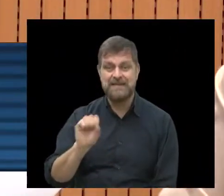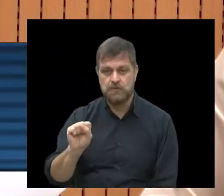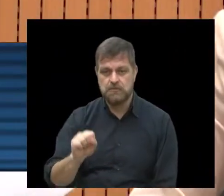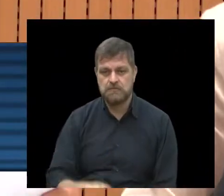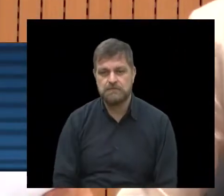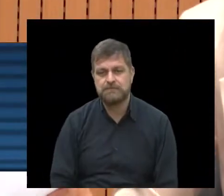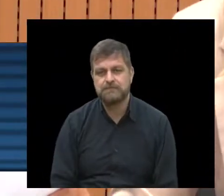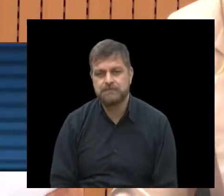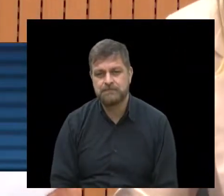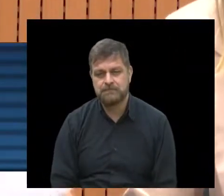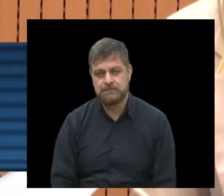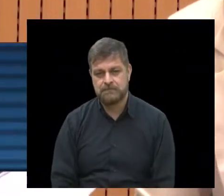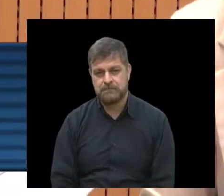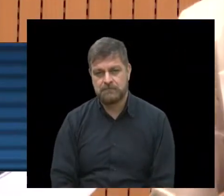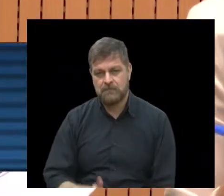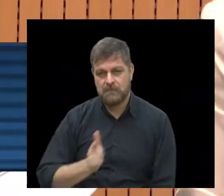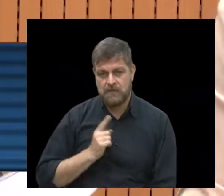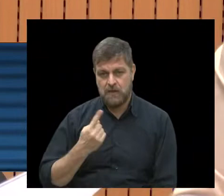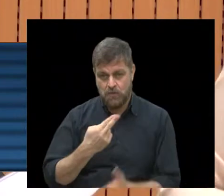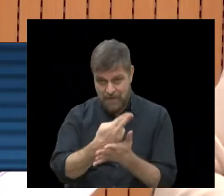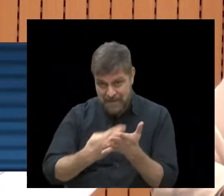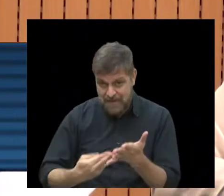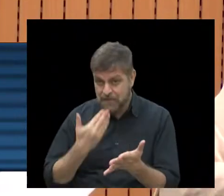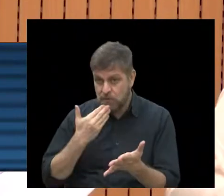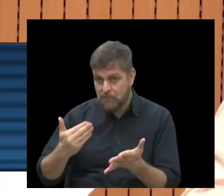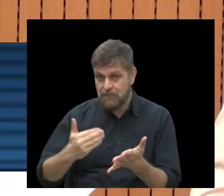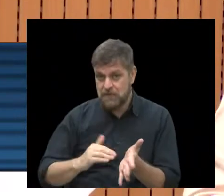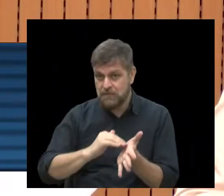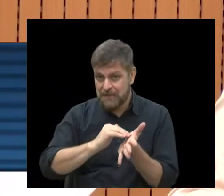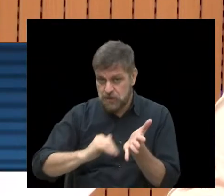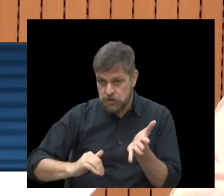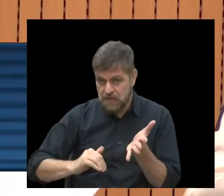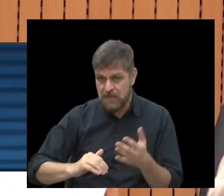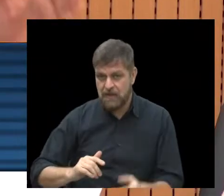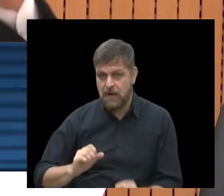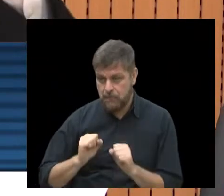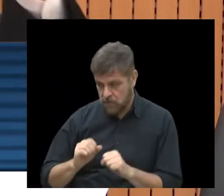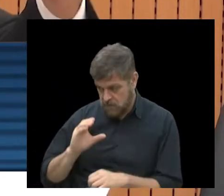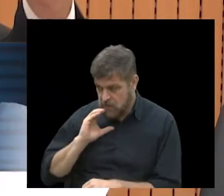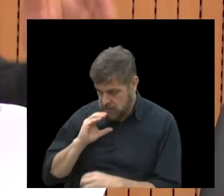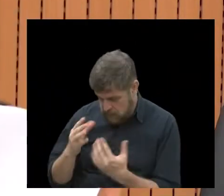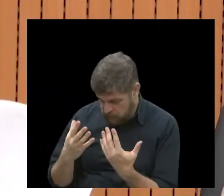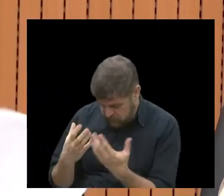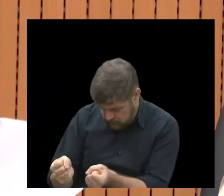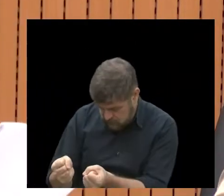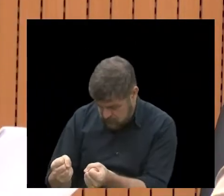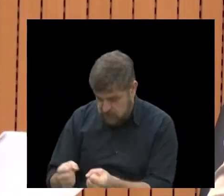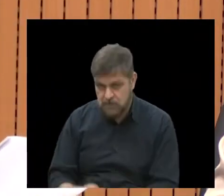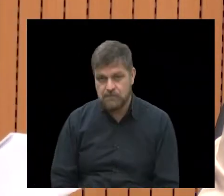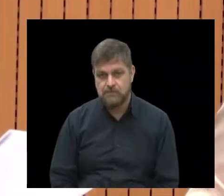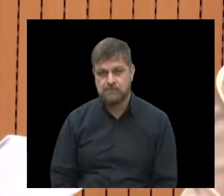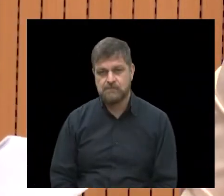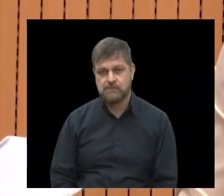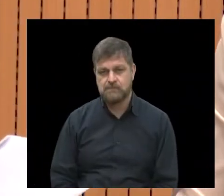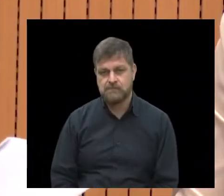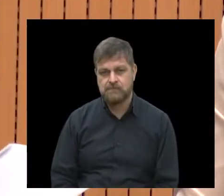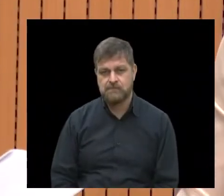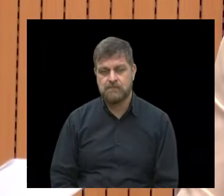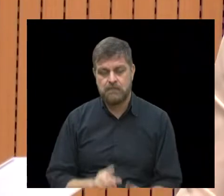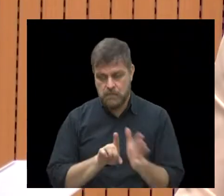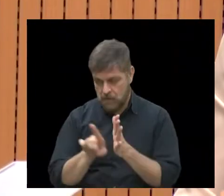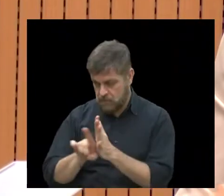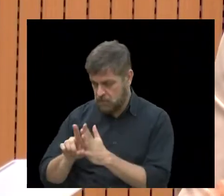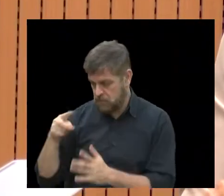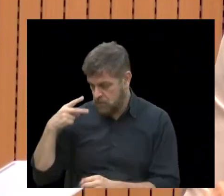Campinas. Há um requerimento de retirada da presidência, canuência e concordância do próprio autor do projeto. Coloco o requerimento